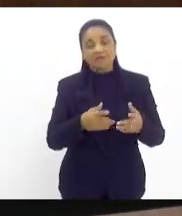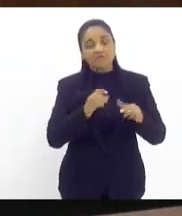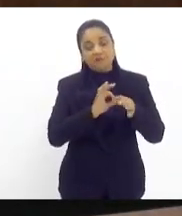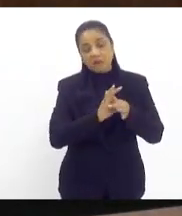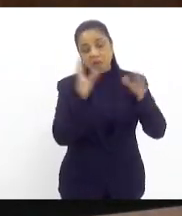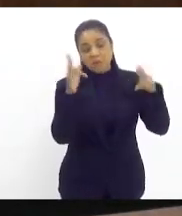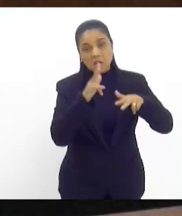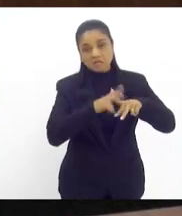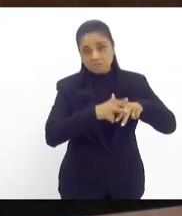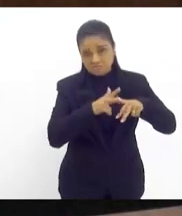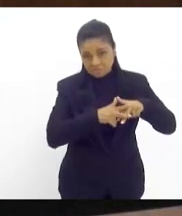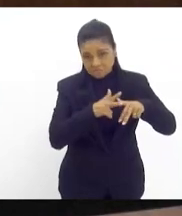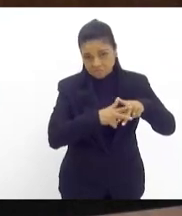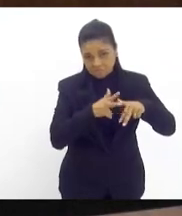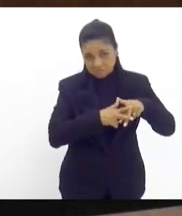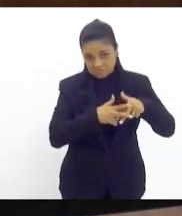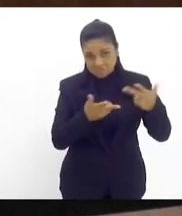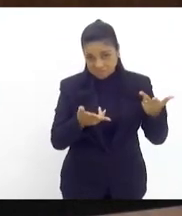presos